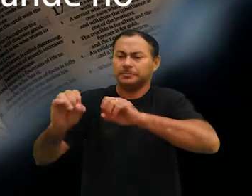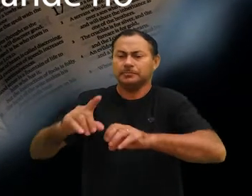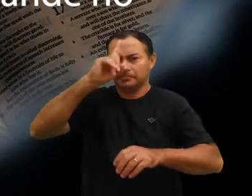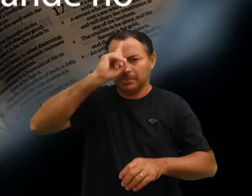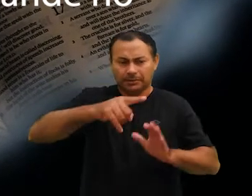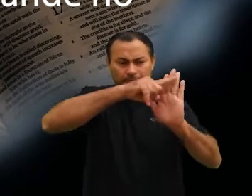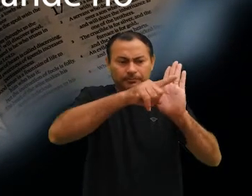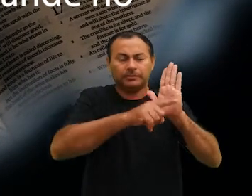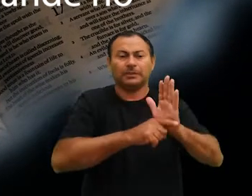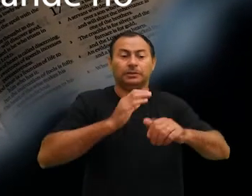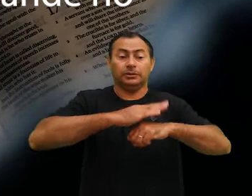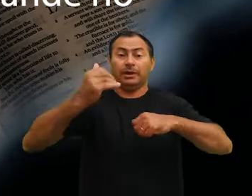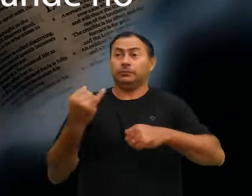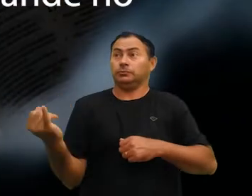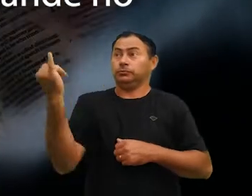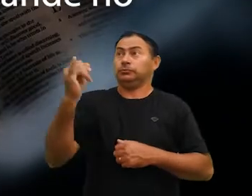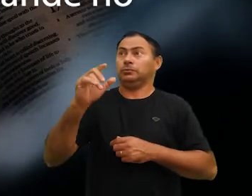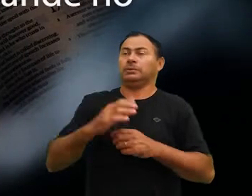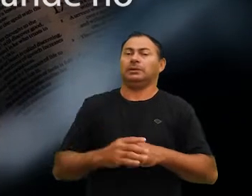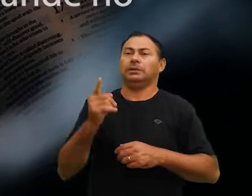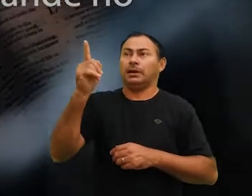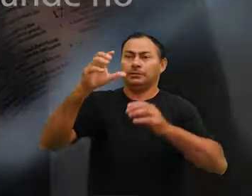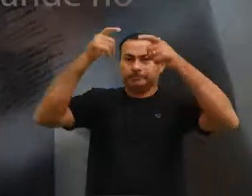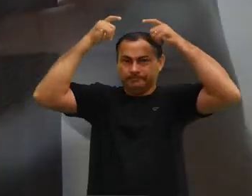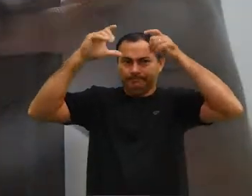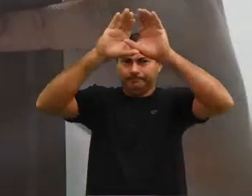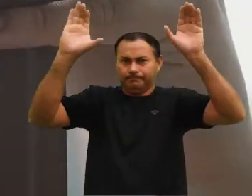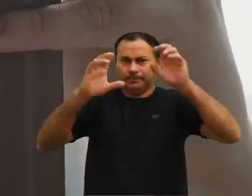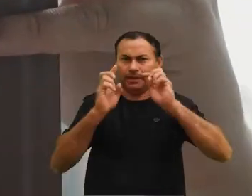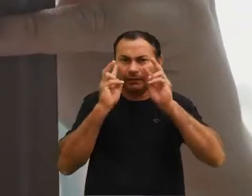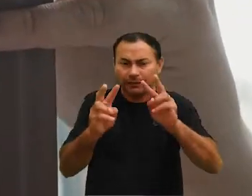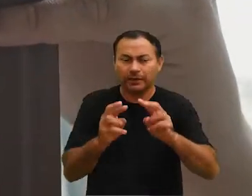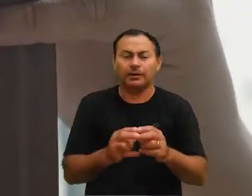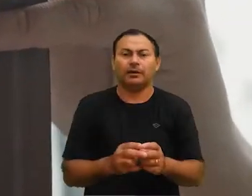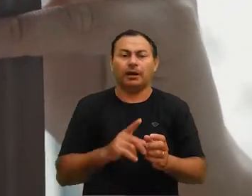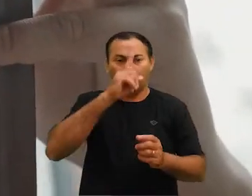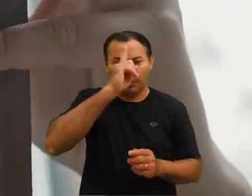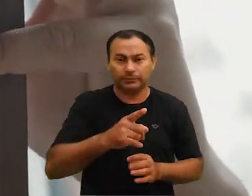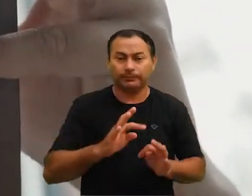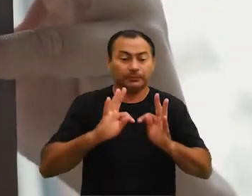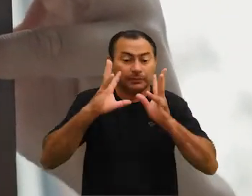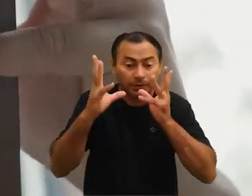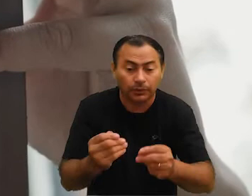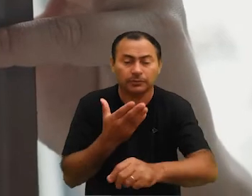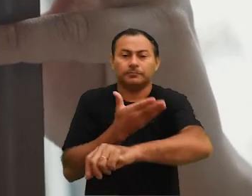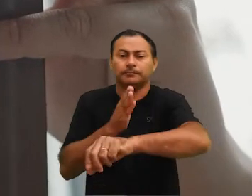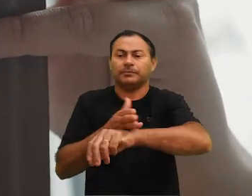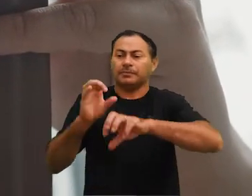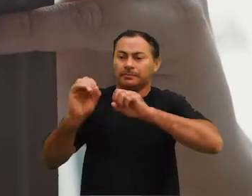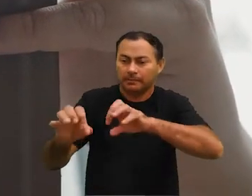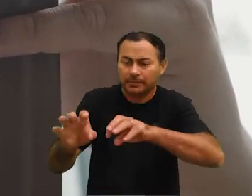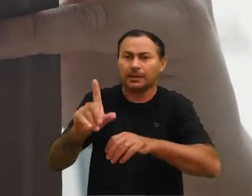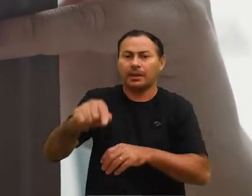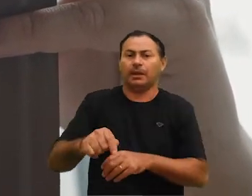estes mandamentos será chamado grande no reino dos céus. Observe bem a ordem. Todo que pratica e